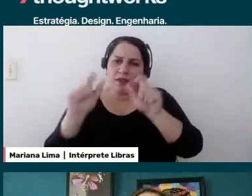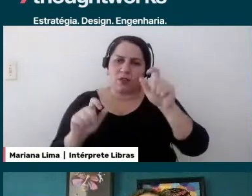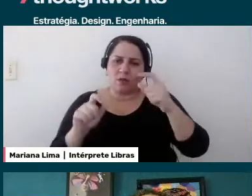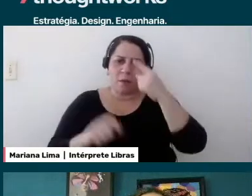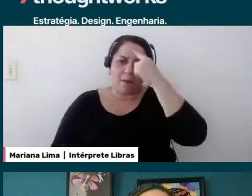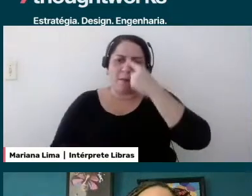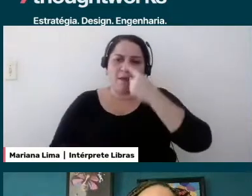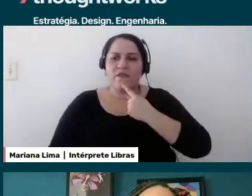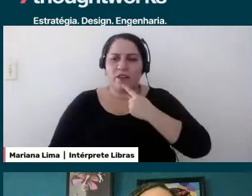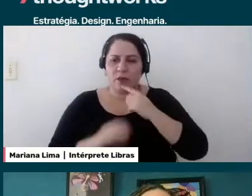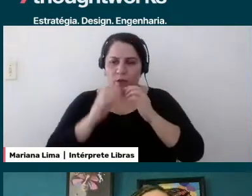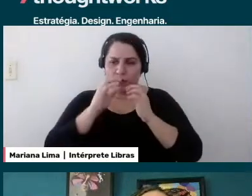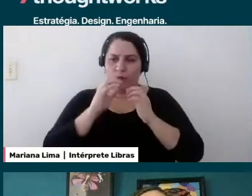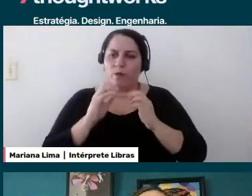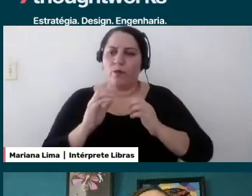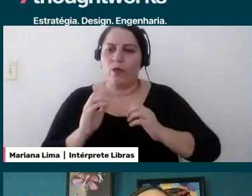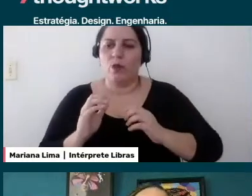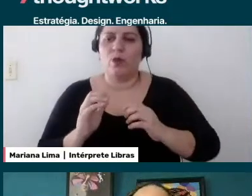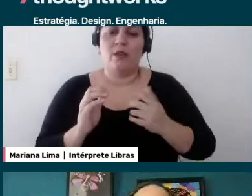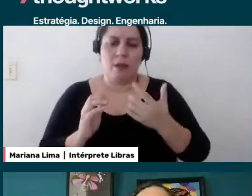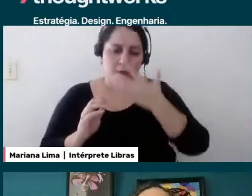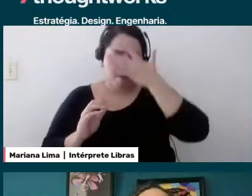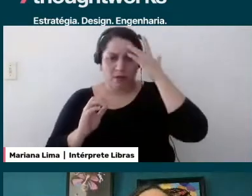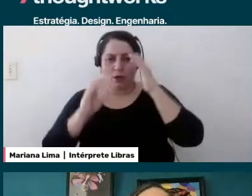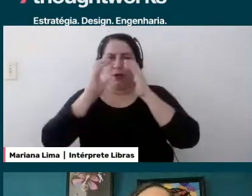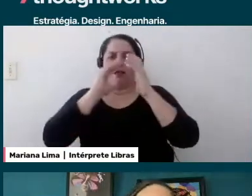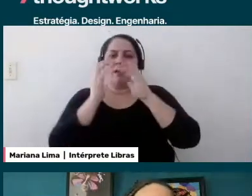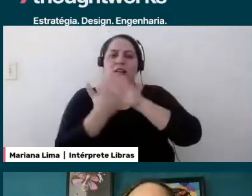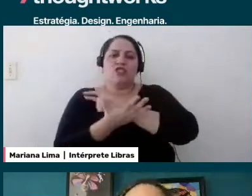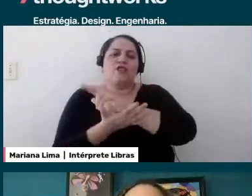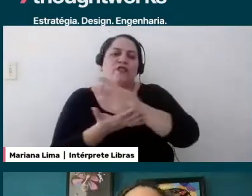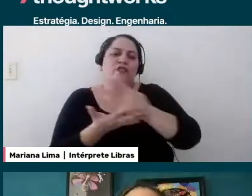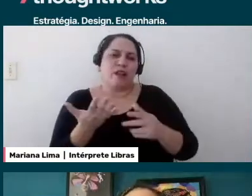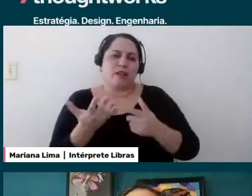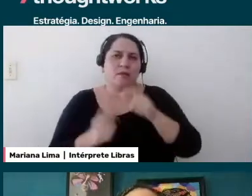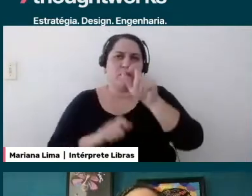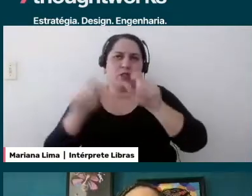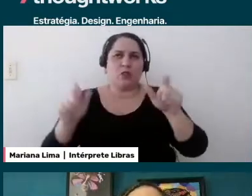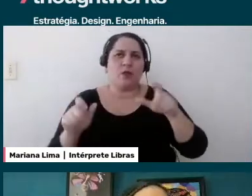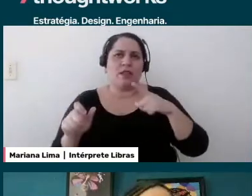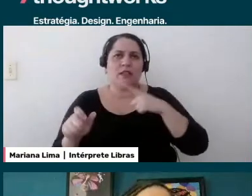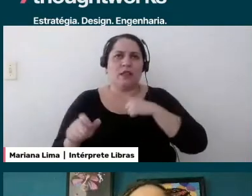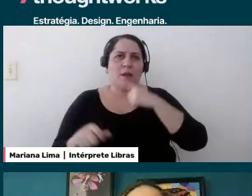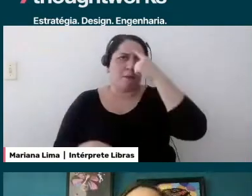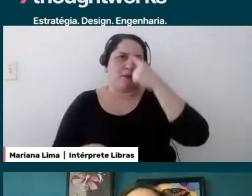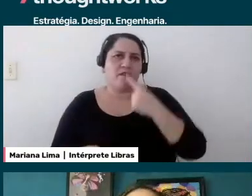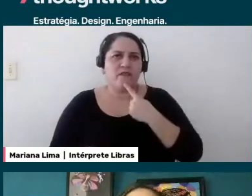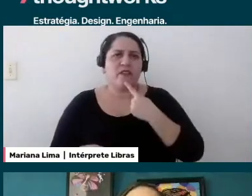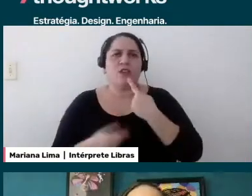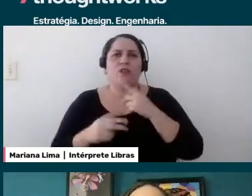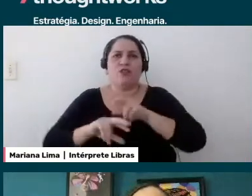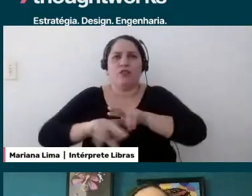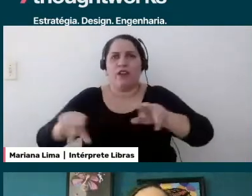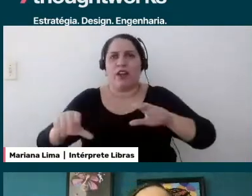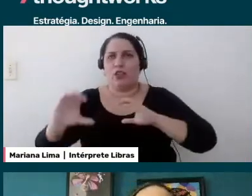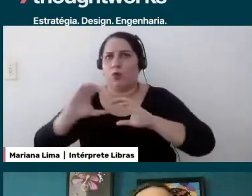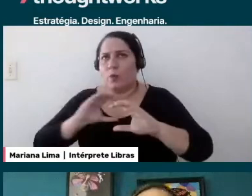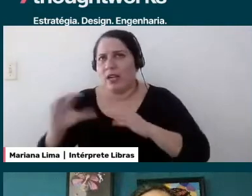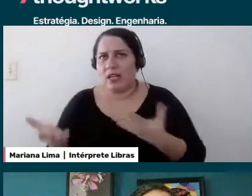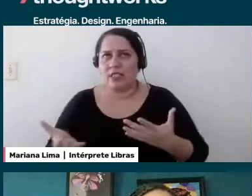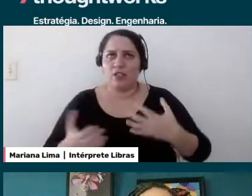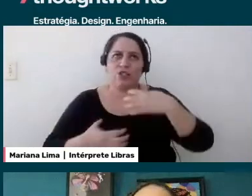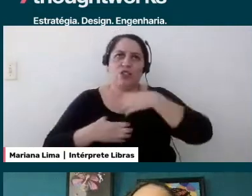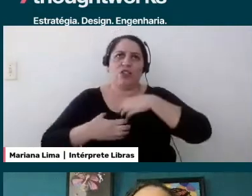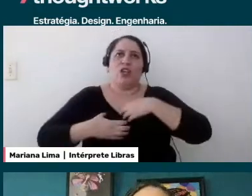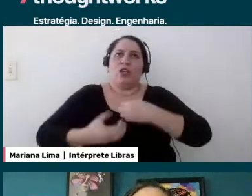conta, de fato, né, com as diferentes formas de funcionamento do cérebro, de jeito de se comunicar. Isso